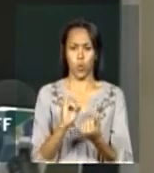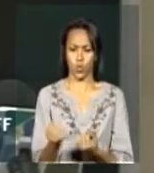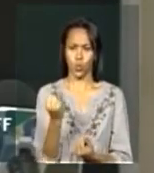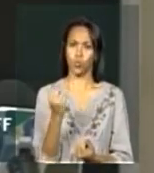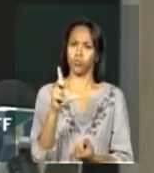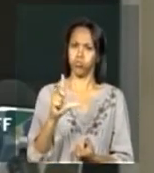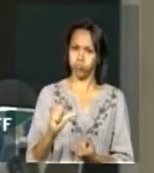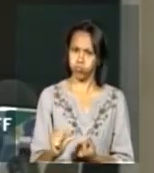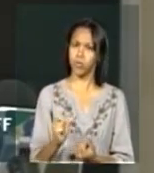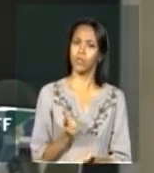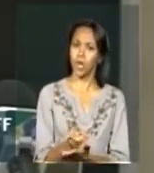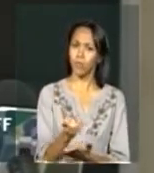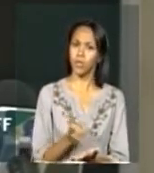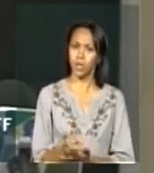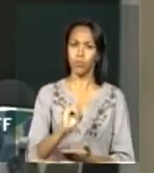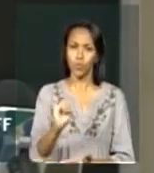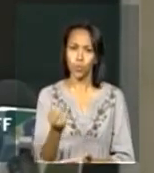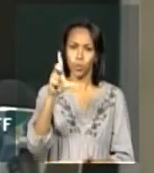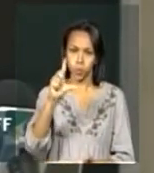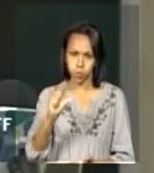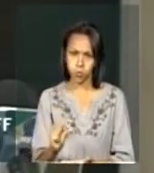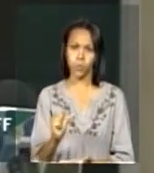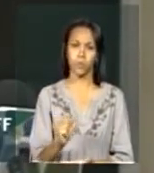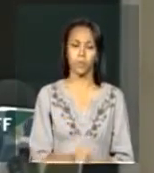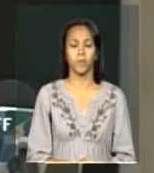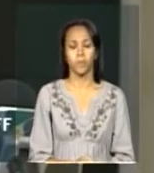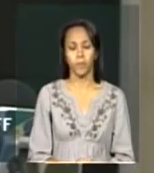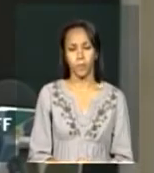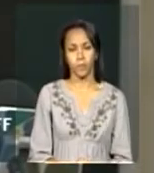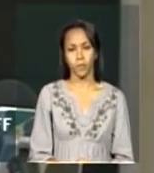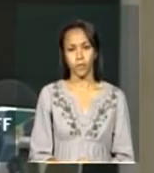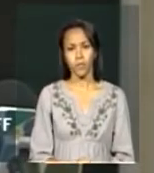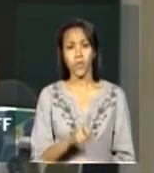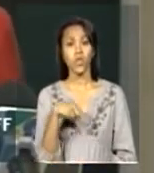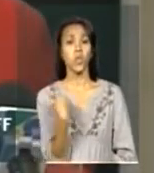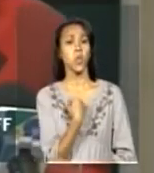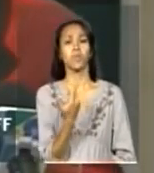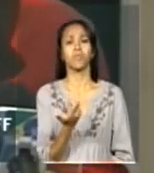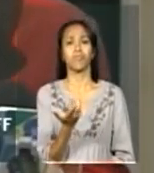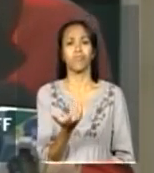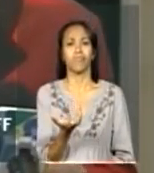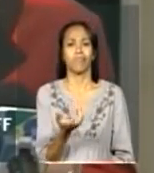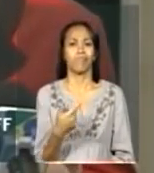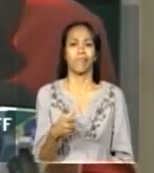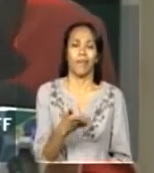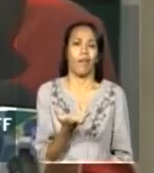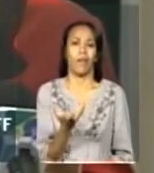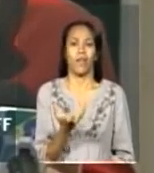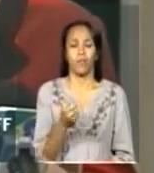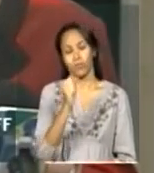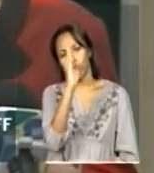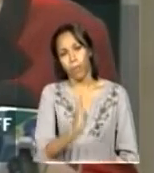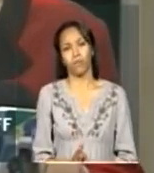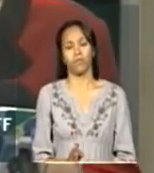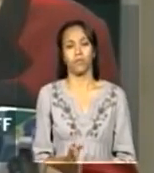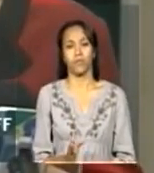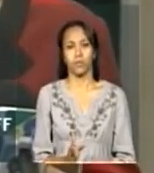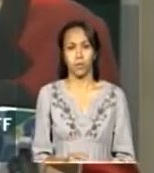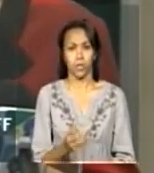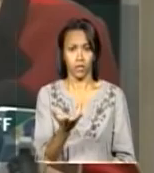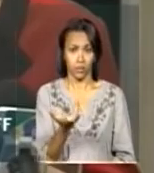redução do custo do capital, do custo de investimento. Nós não estamos querendo eh um país que